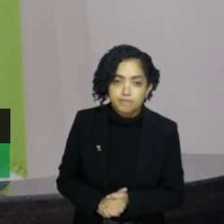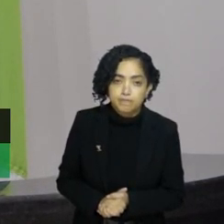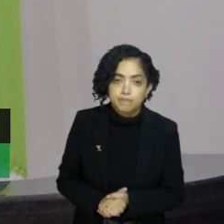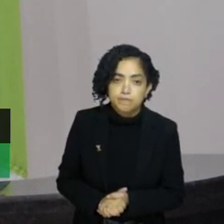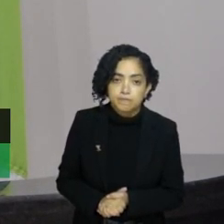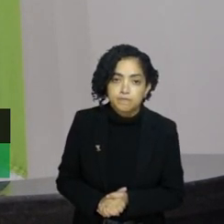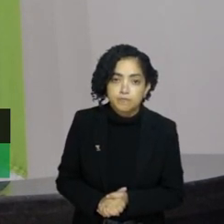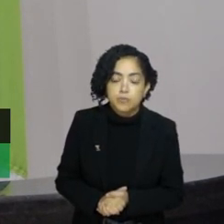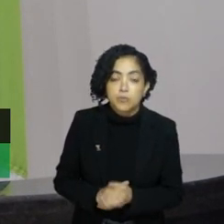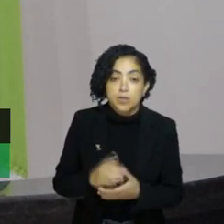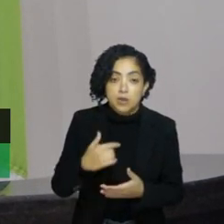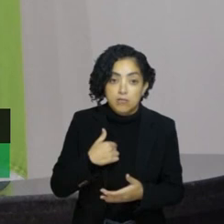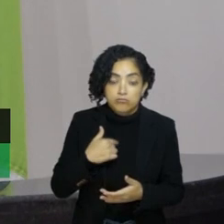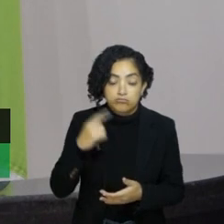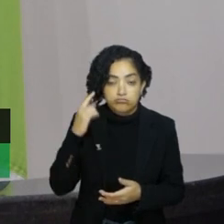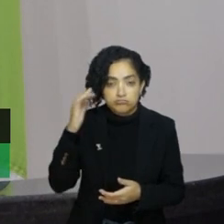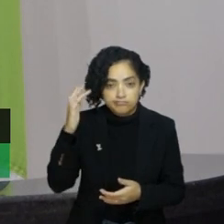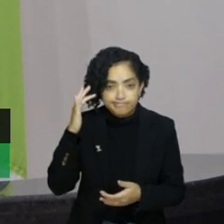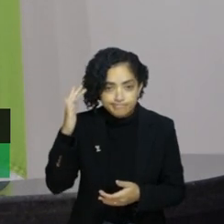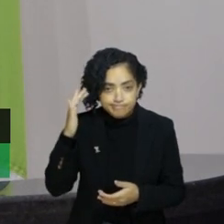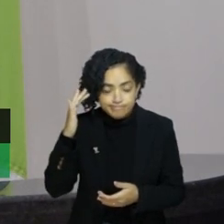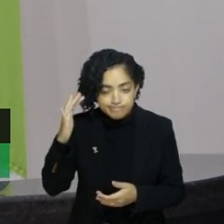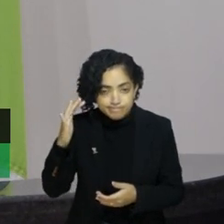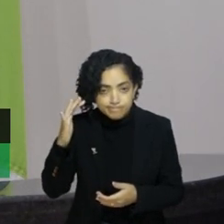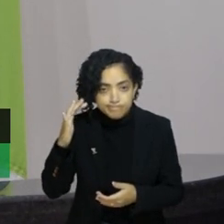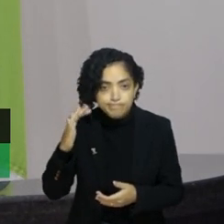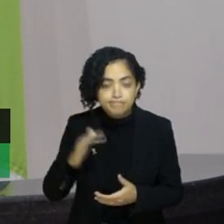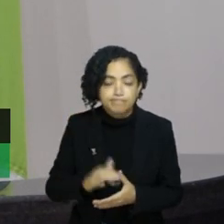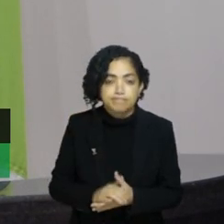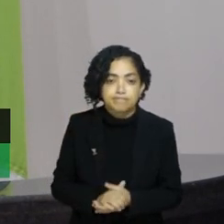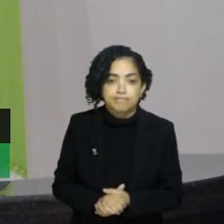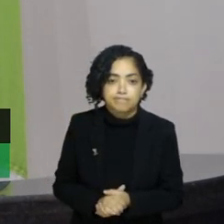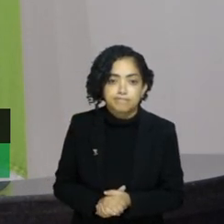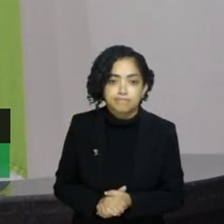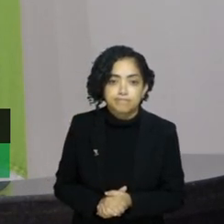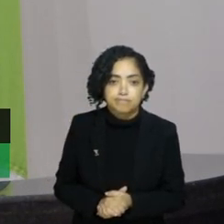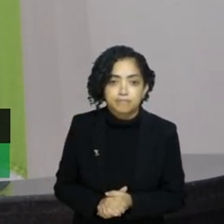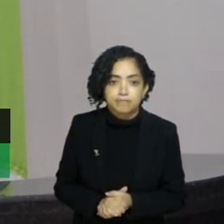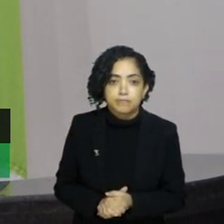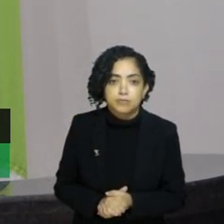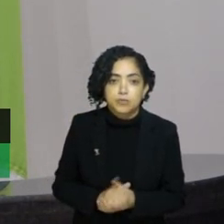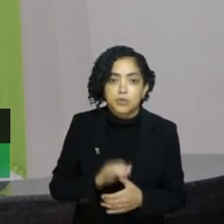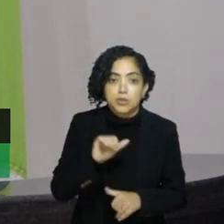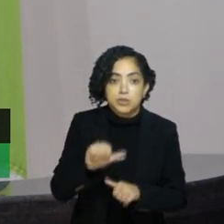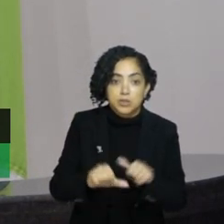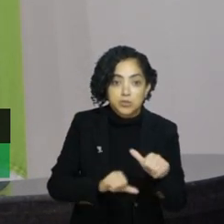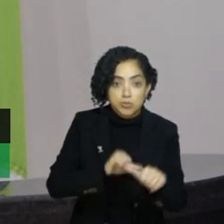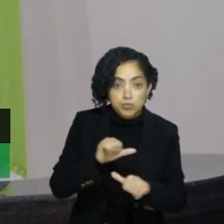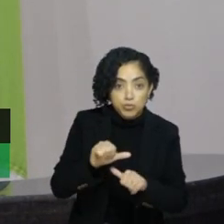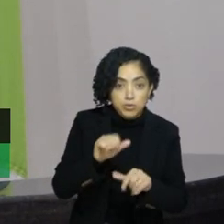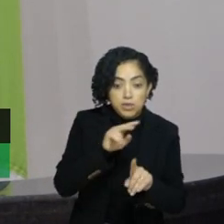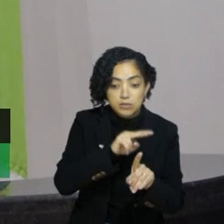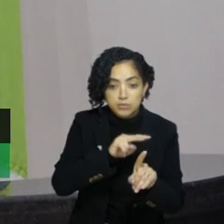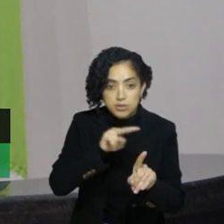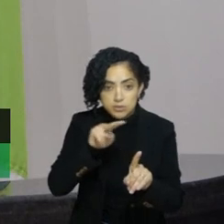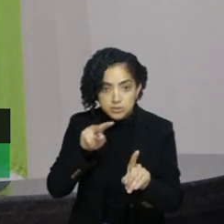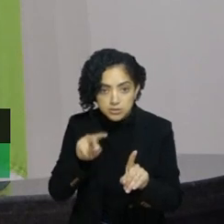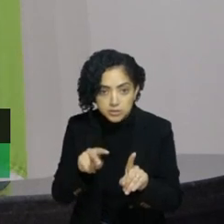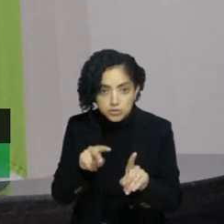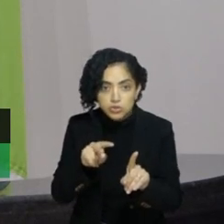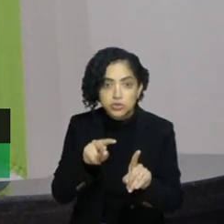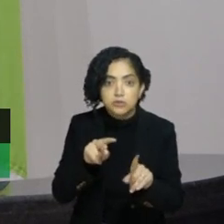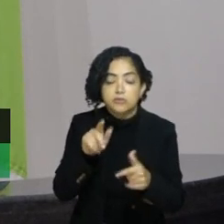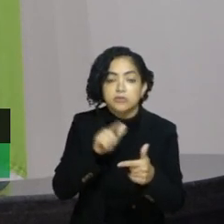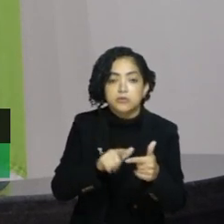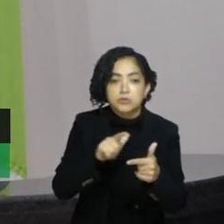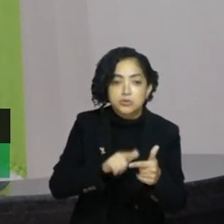Tenho refletido muito esses dias, senhores, e tenho mudado a minha perspectiva de vida diante de problemas que